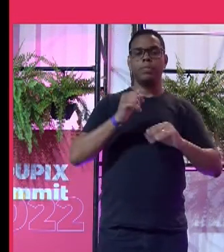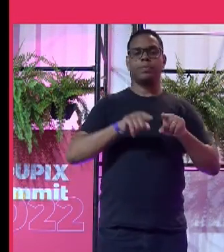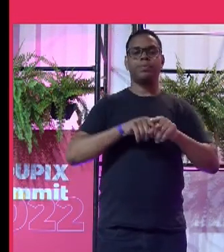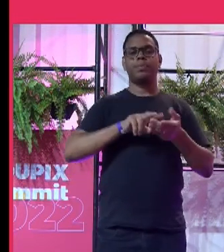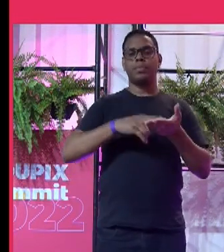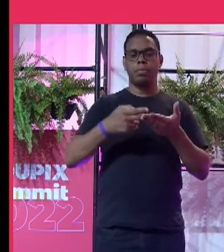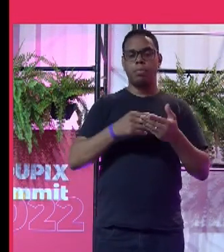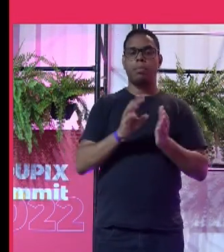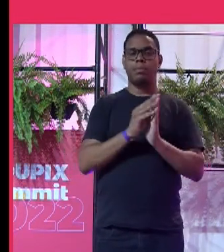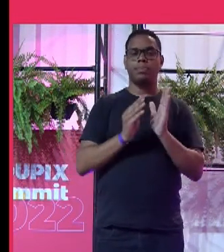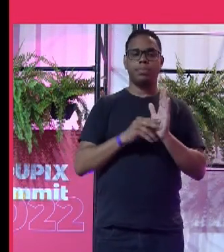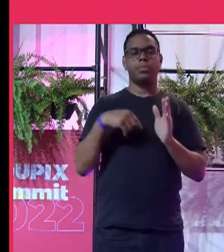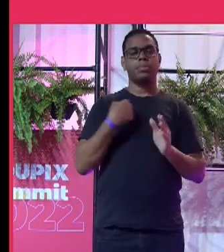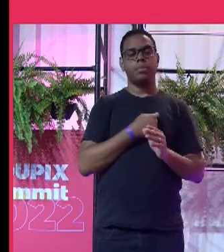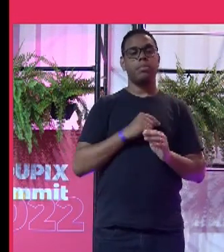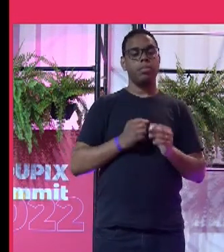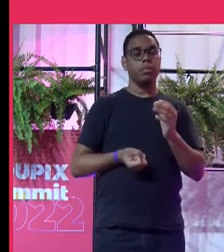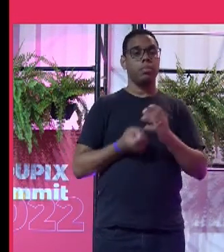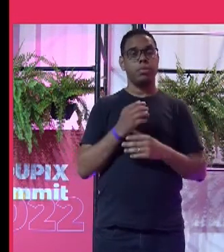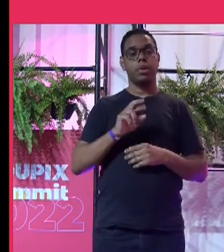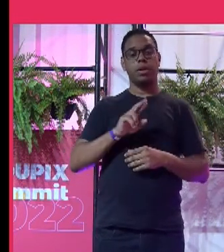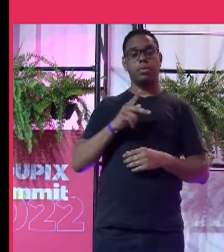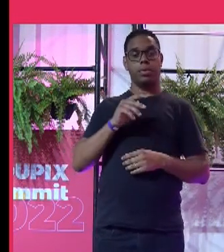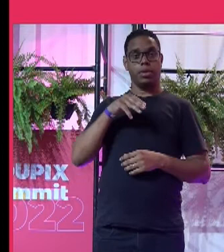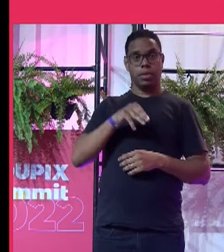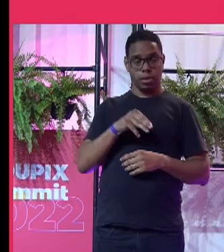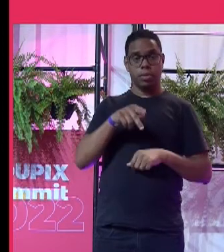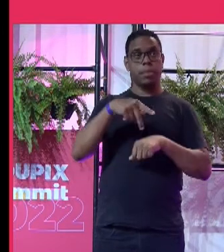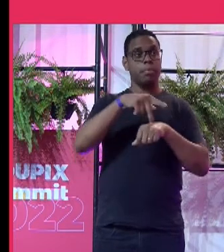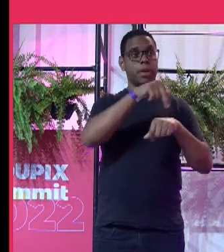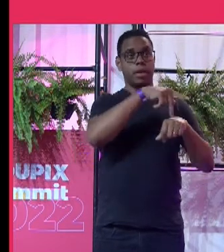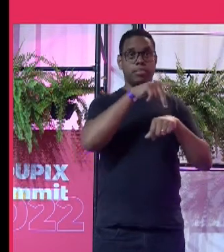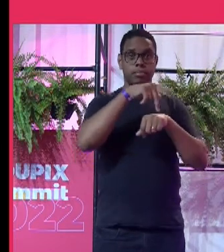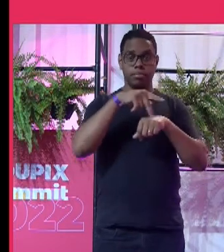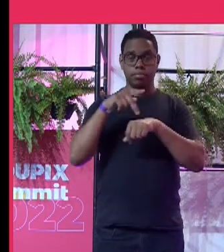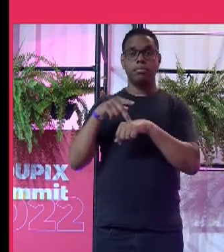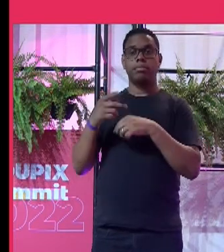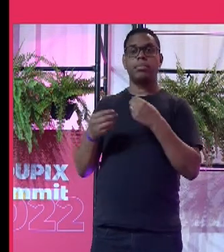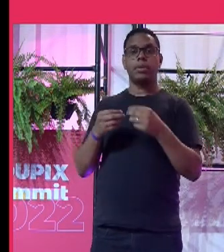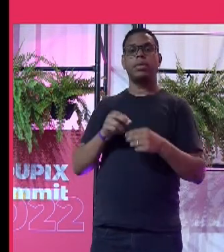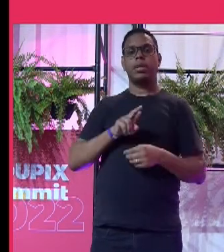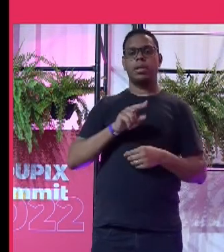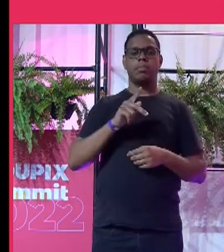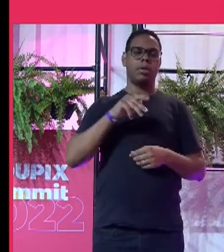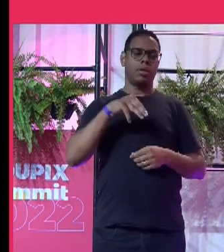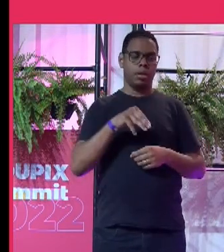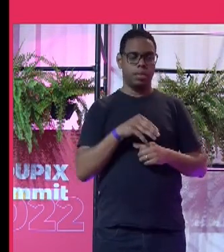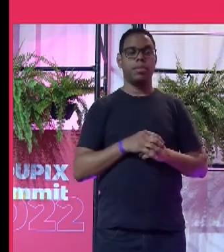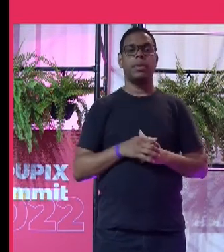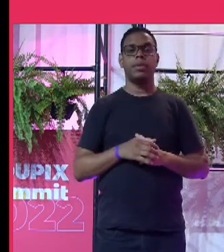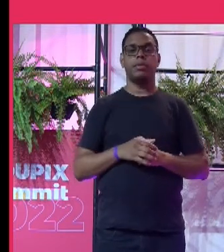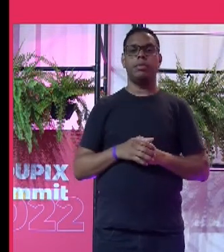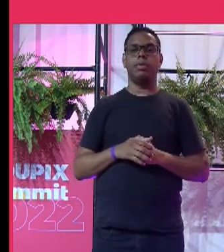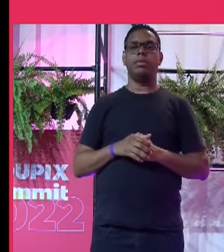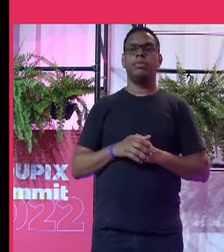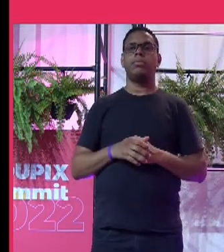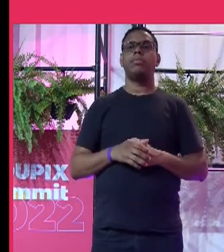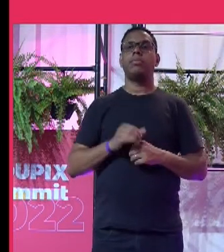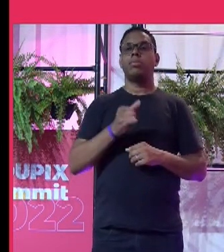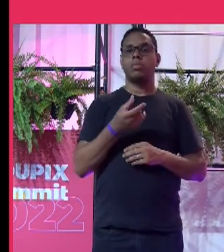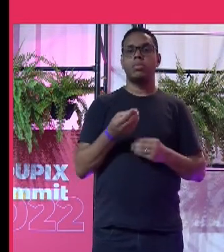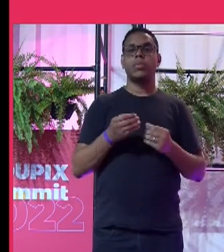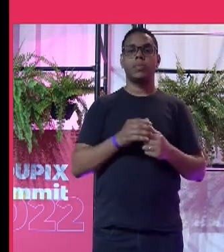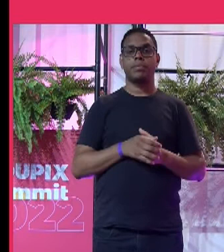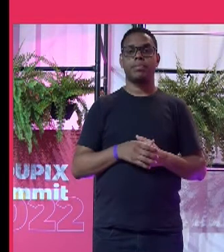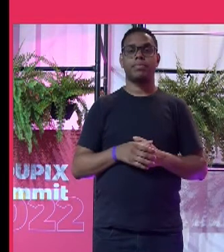conteúdos. Então, a gente aproveita o RPM de países gringos. RPM, para quem não sabe, é receita por mil visualizações. E a gente